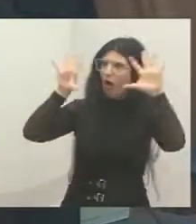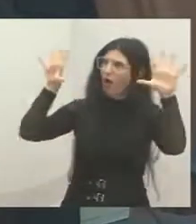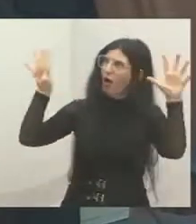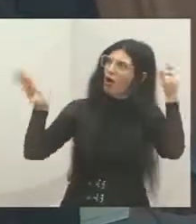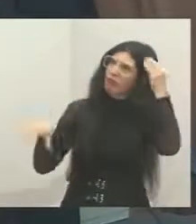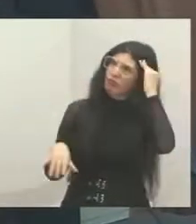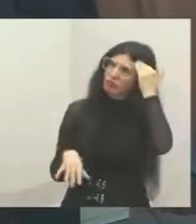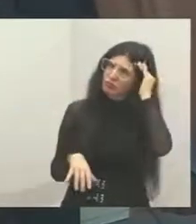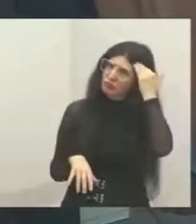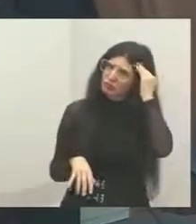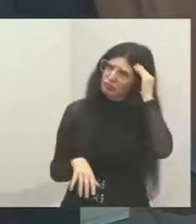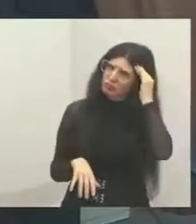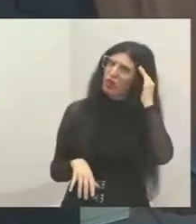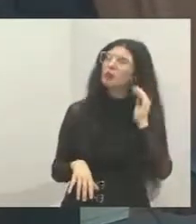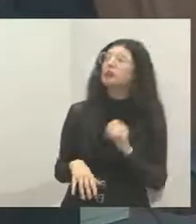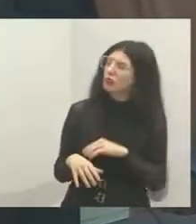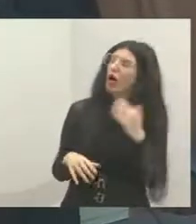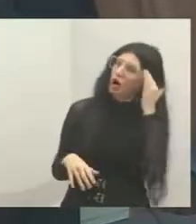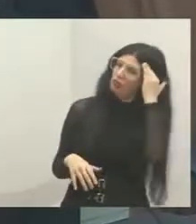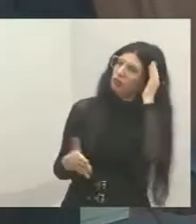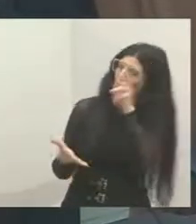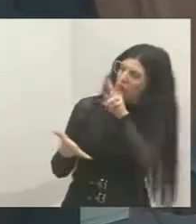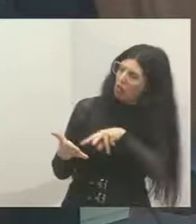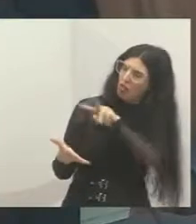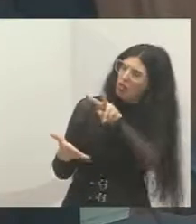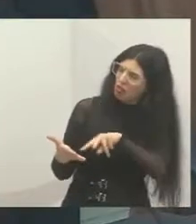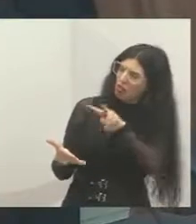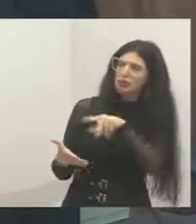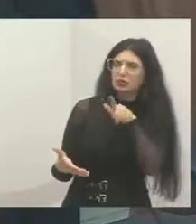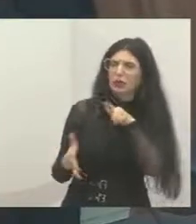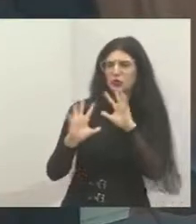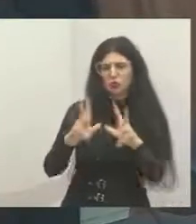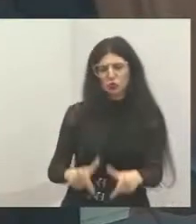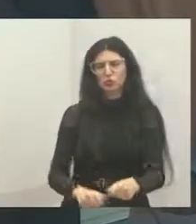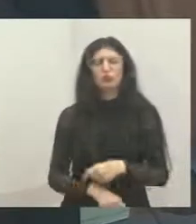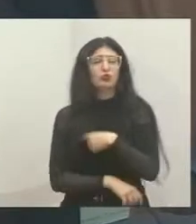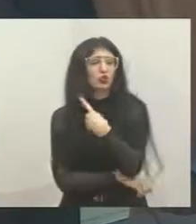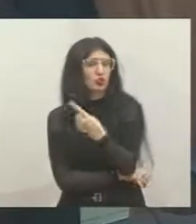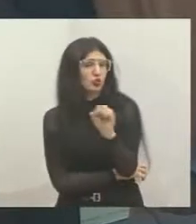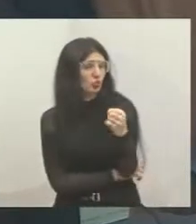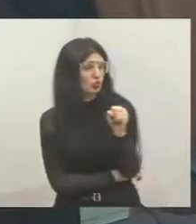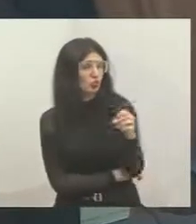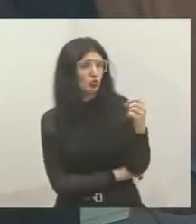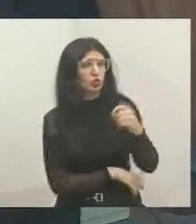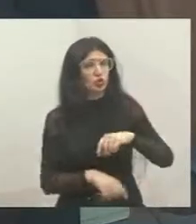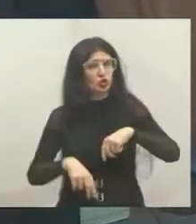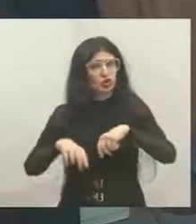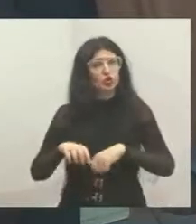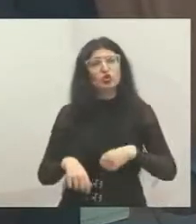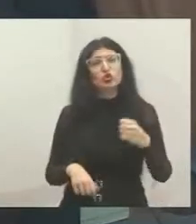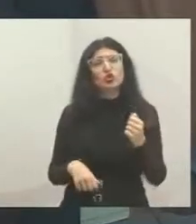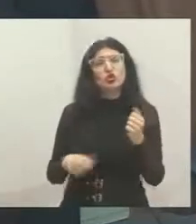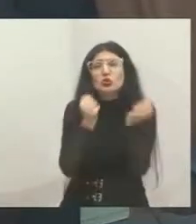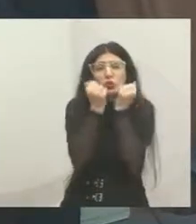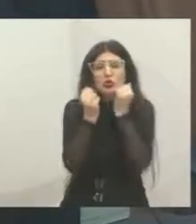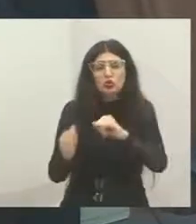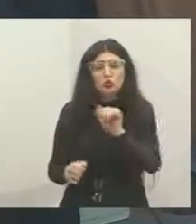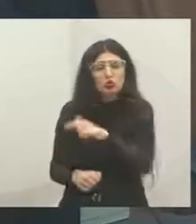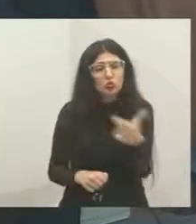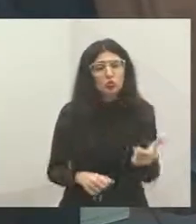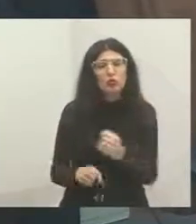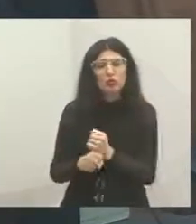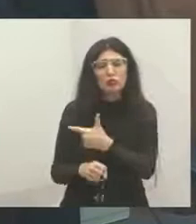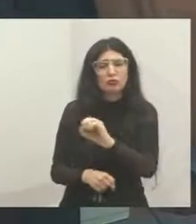Mas a última vez que eu olhei, a semana passada, estava no dia 18 de julho de 2020. Então, nem sequer chegou até o dia